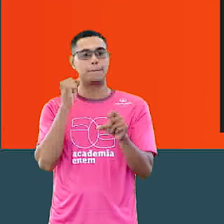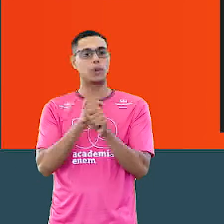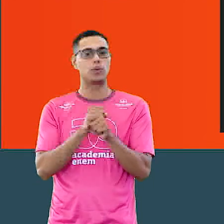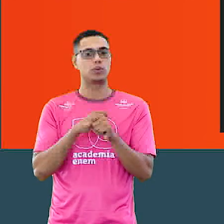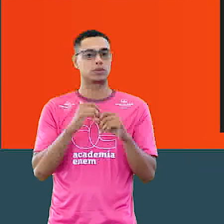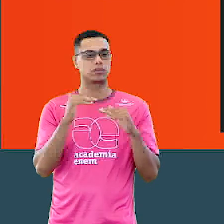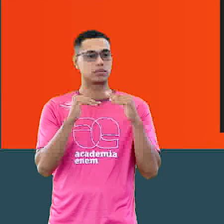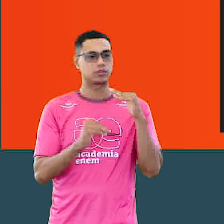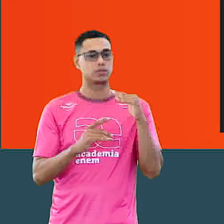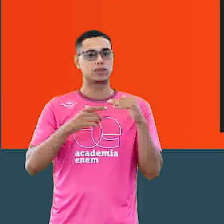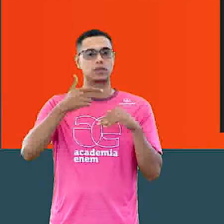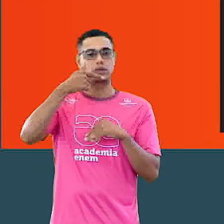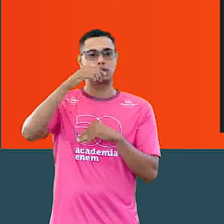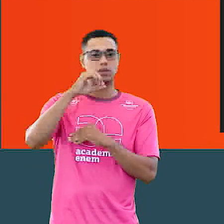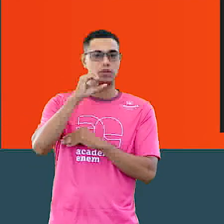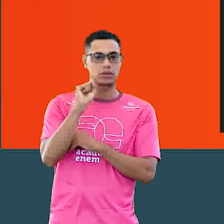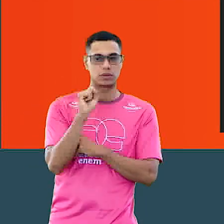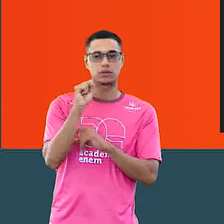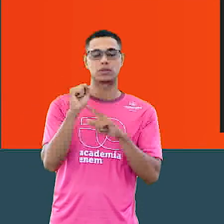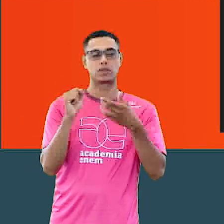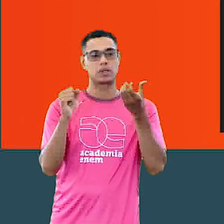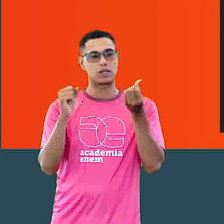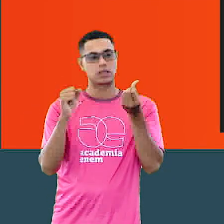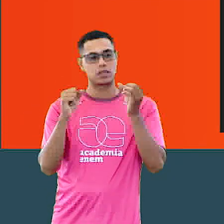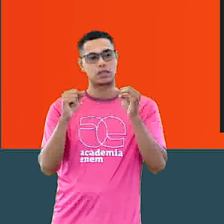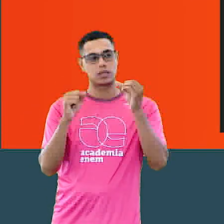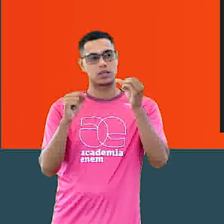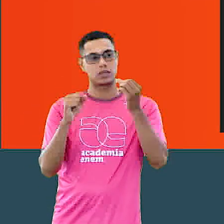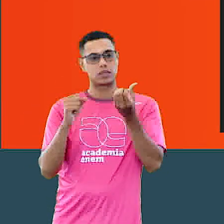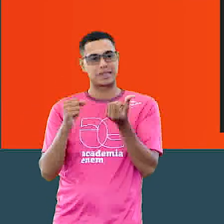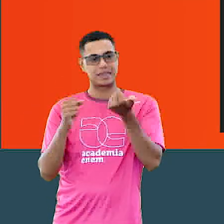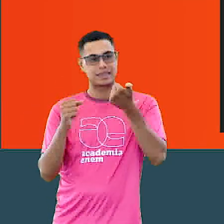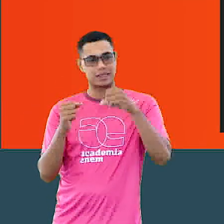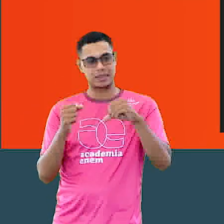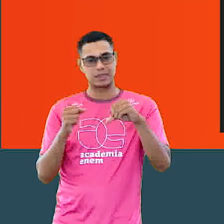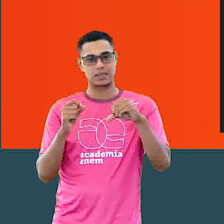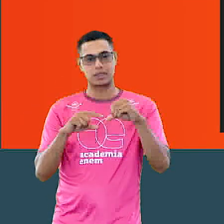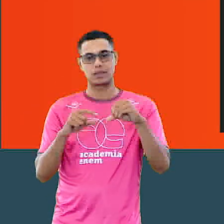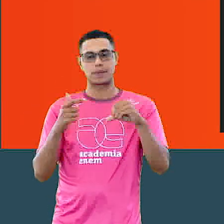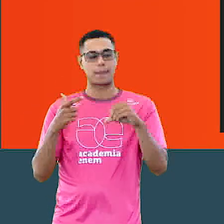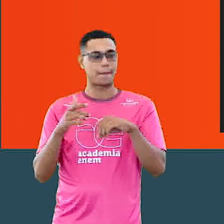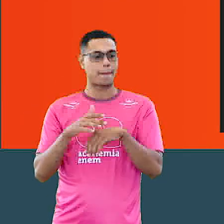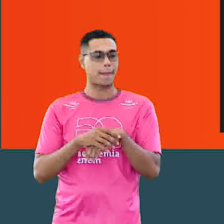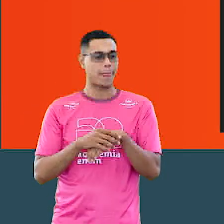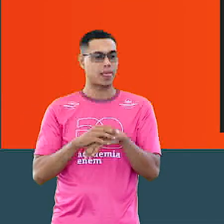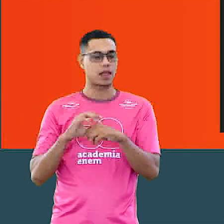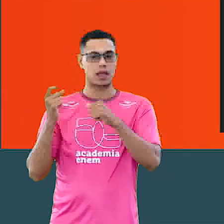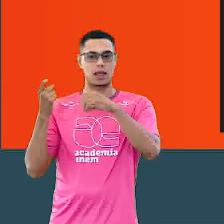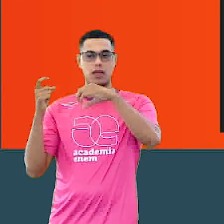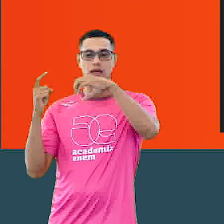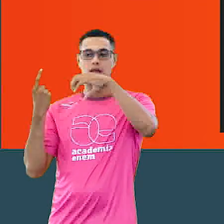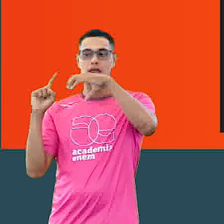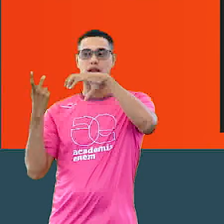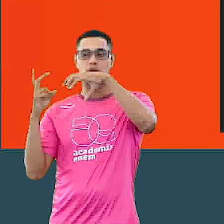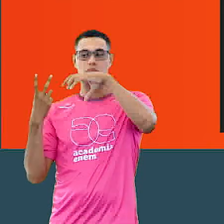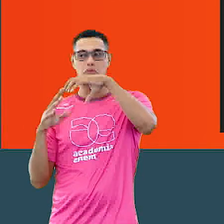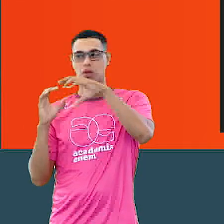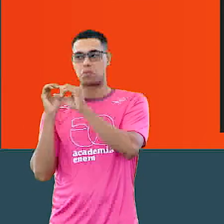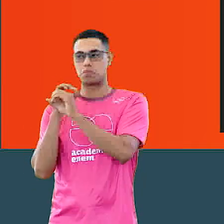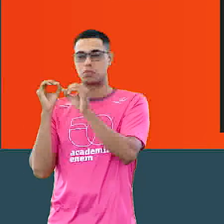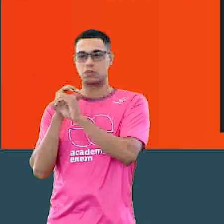renda? 708, 619, não teve nenhum caso de quilombola, e tem